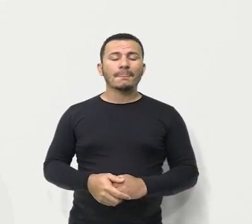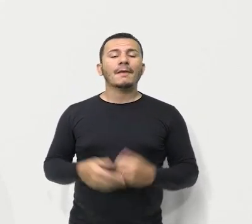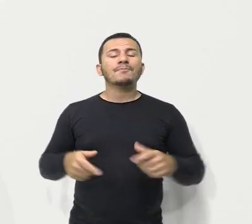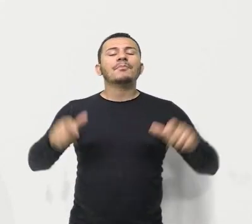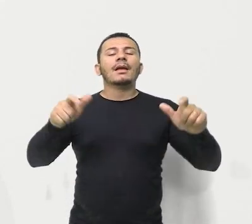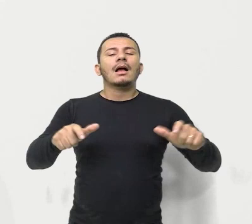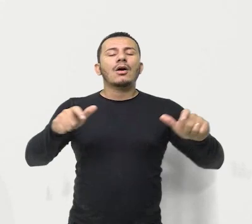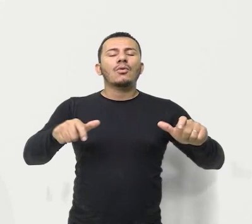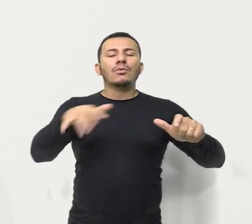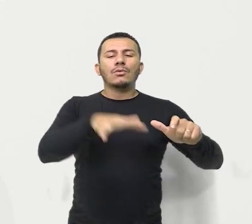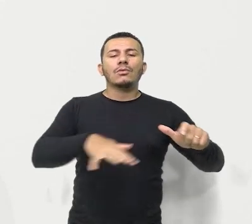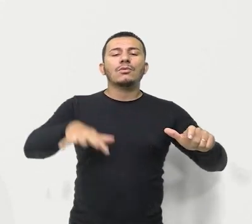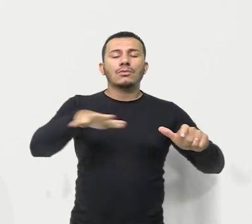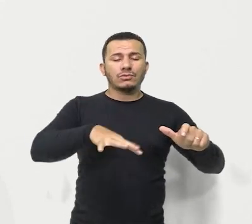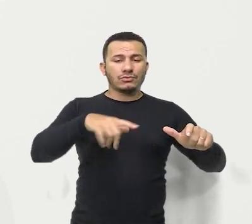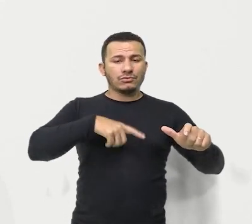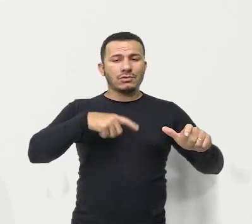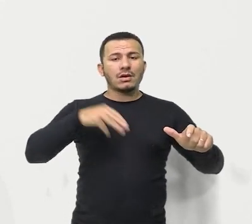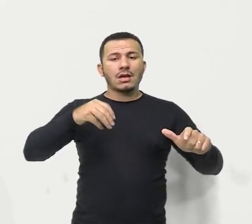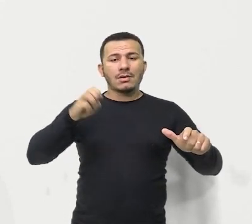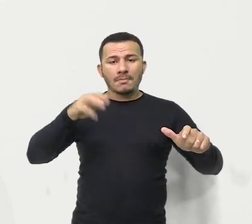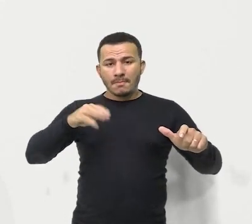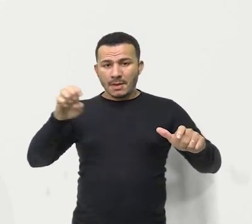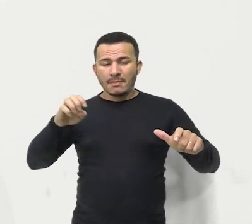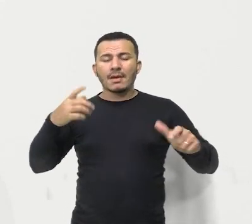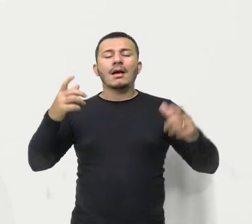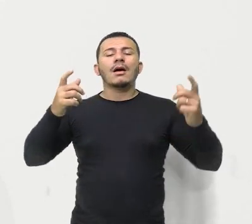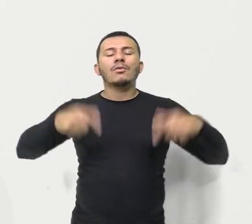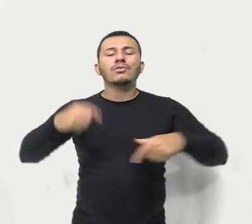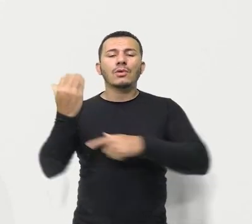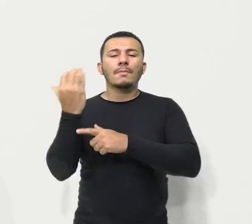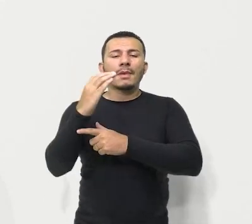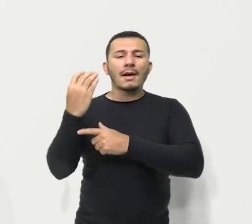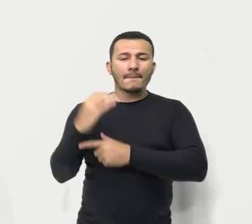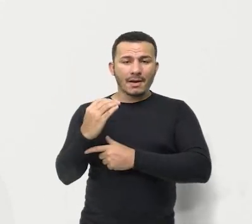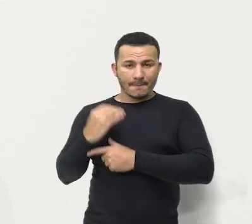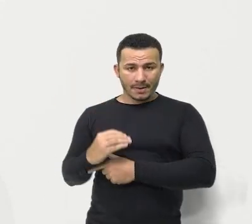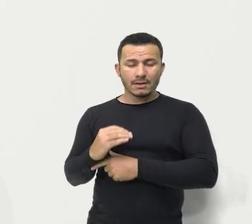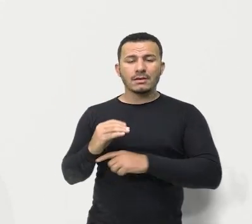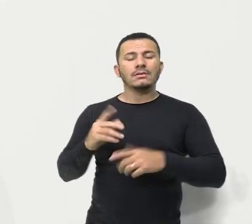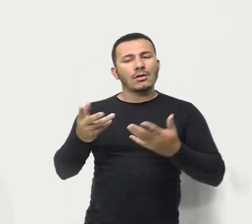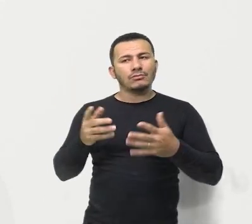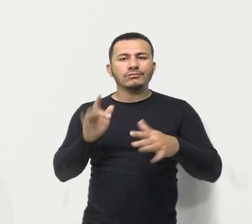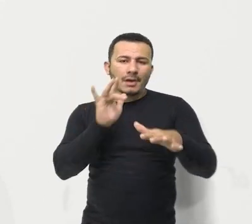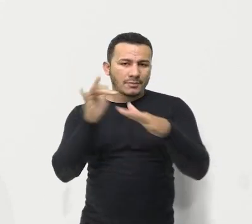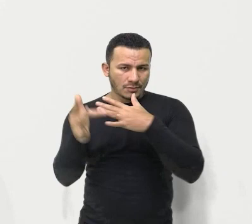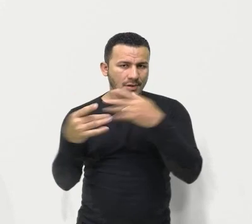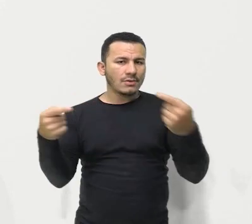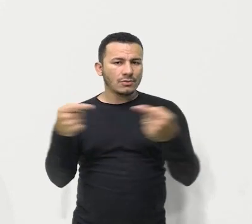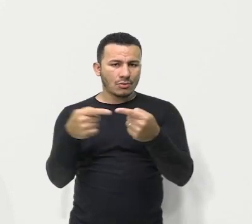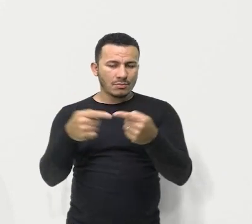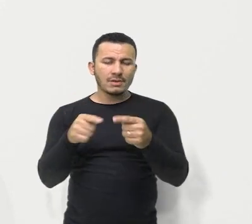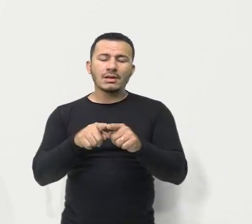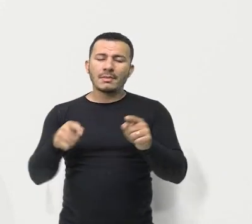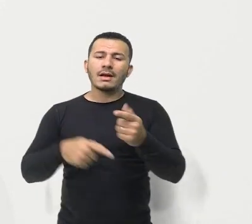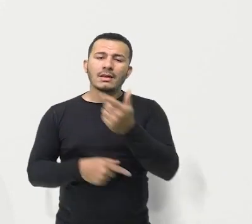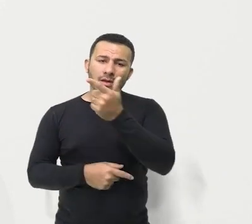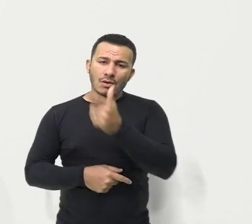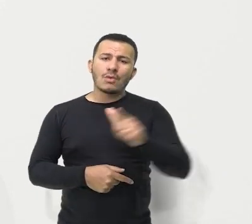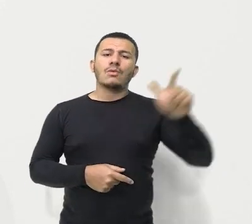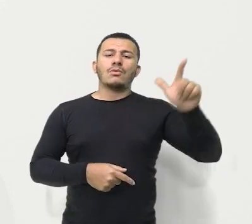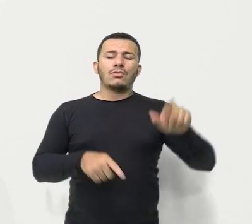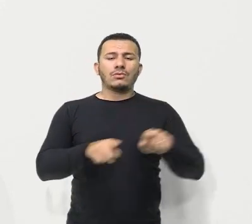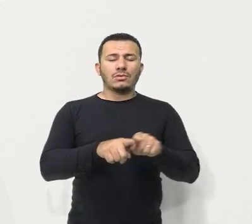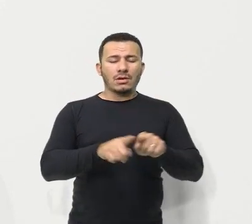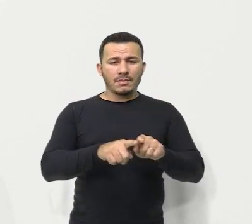circulação, né? Em um meme seriam as redes sociais, mas a gente não pode deixar de lembrar que também o nosso sistema de